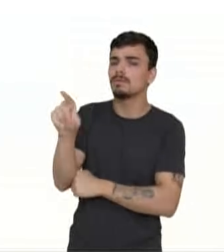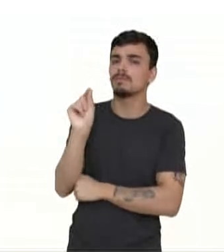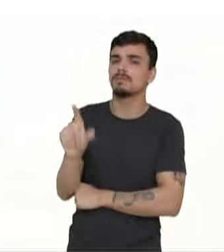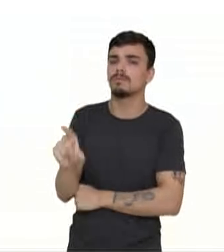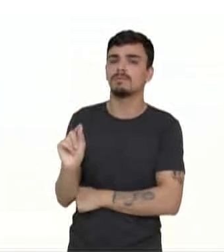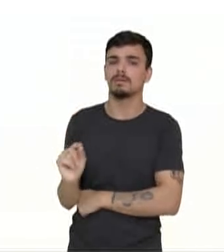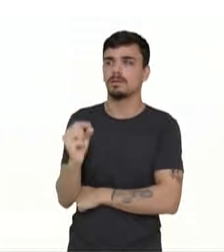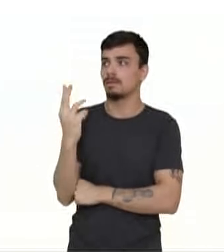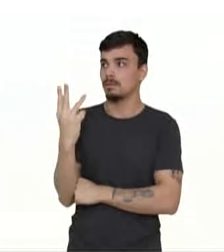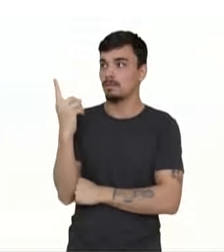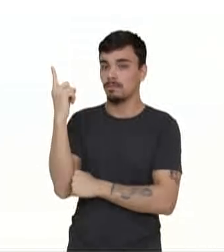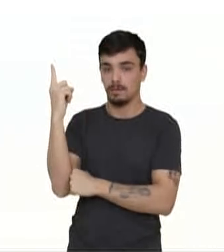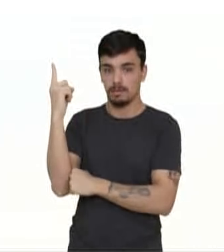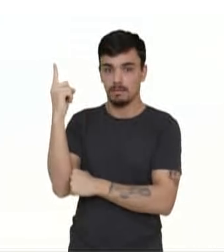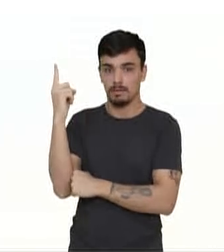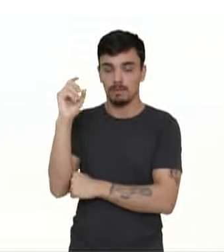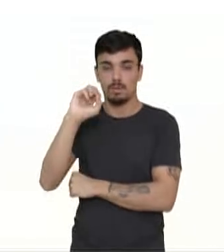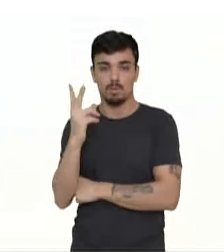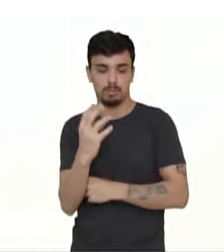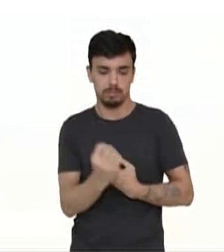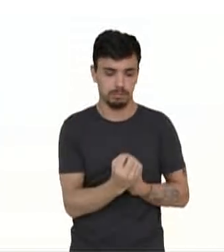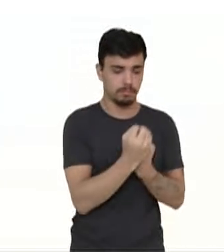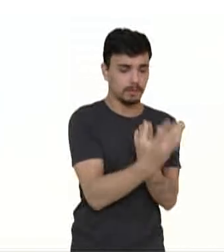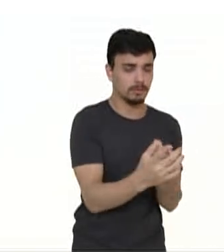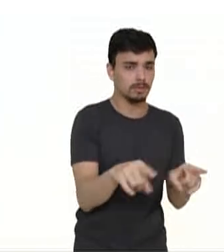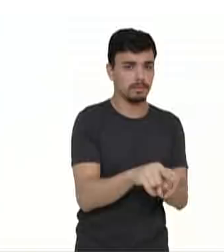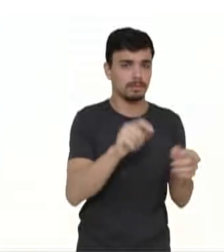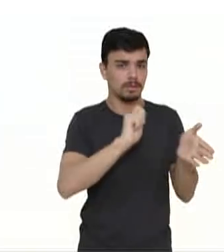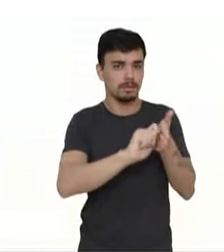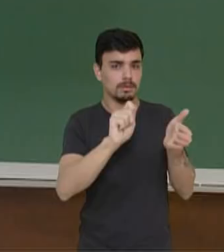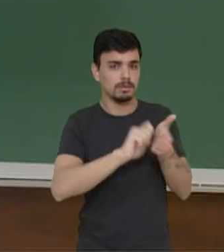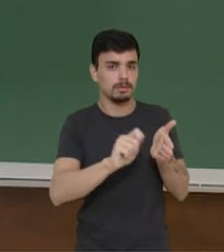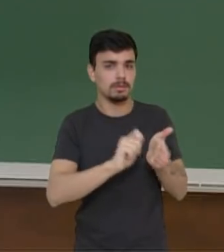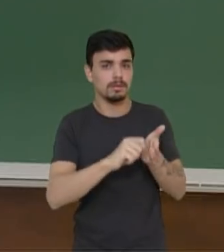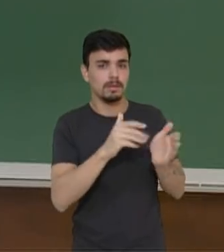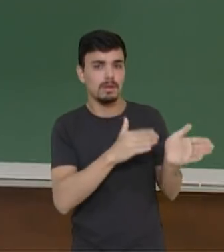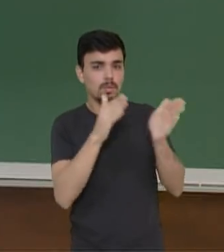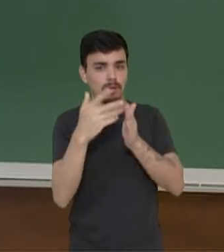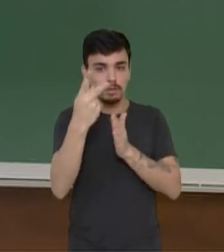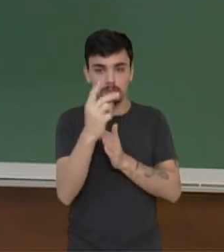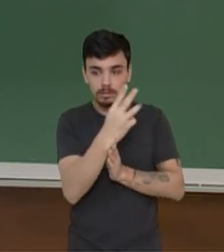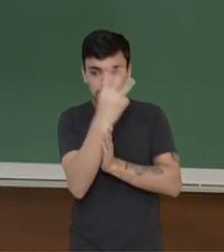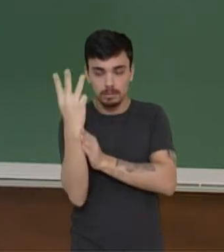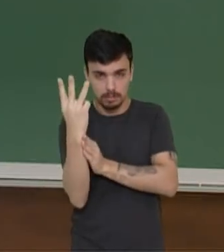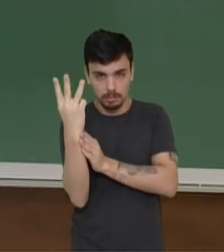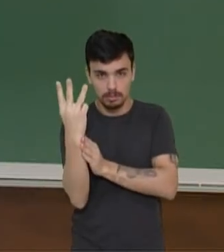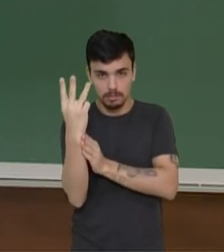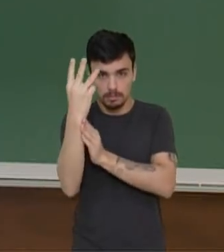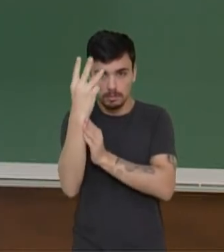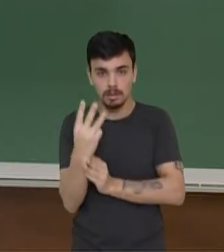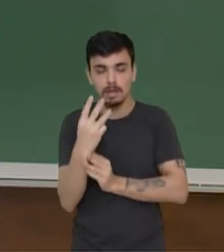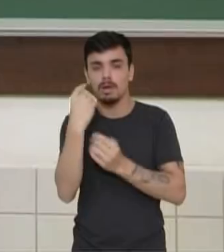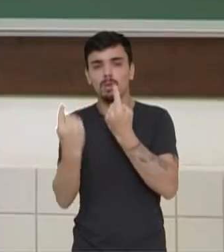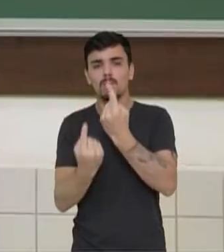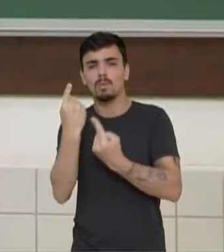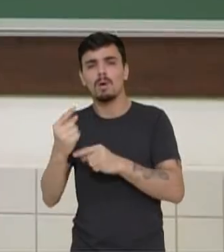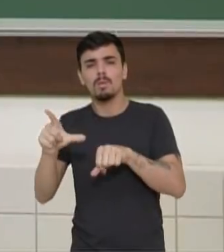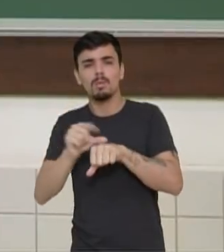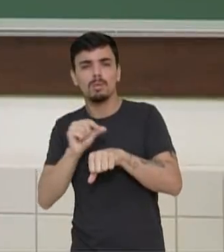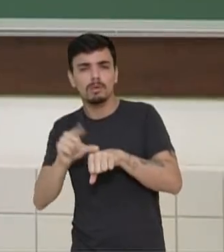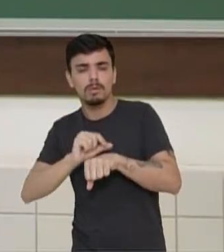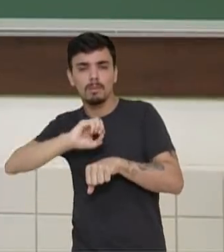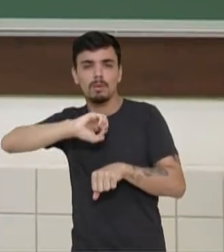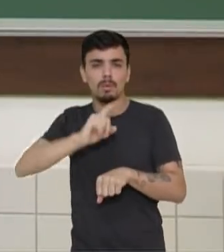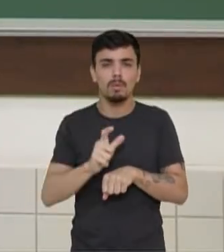3 palavras dessas ou expressões e escrever aí ao lado dessas 3 palavras ou expressões que tipo de advérbio ou